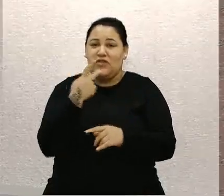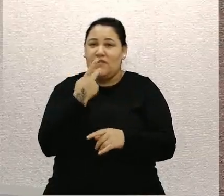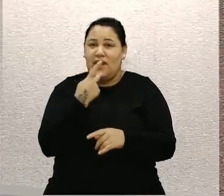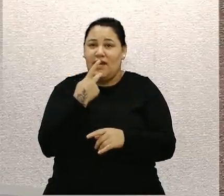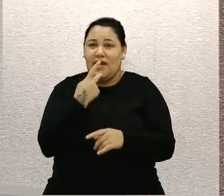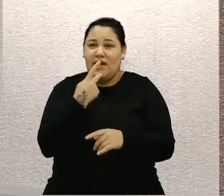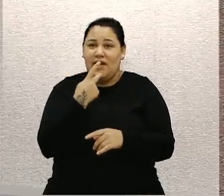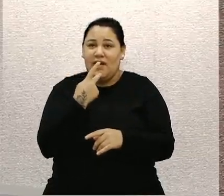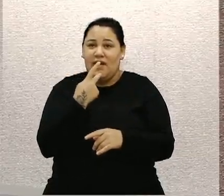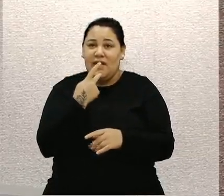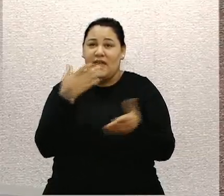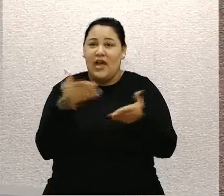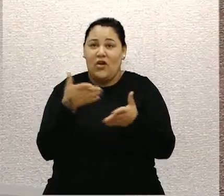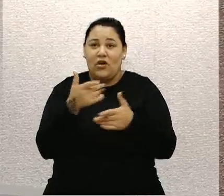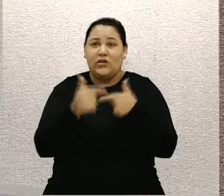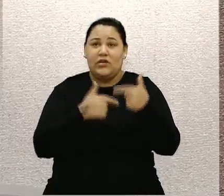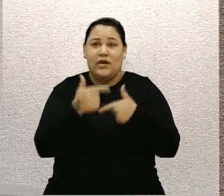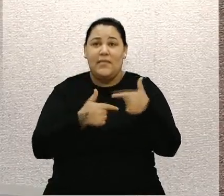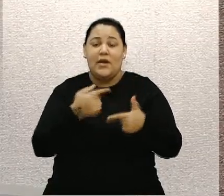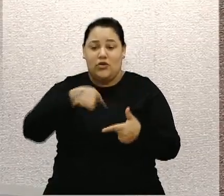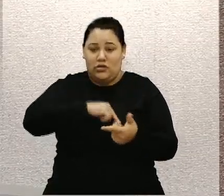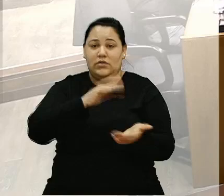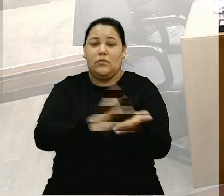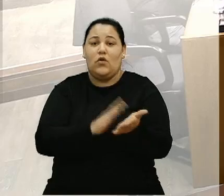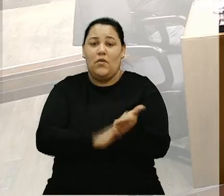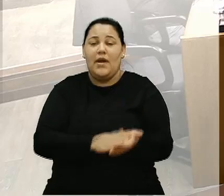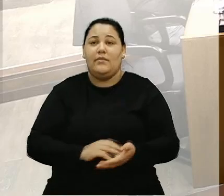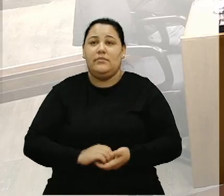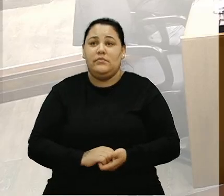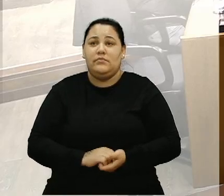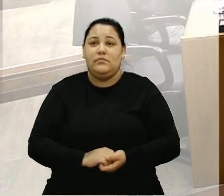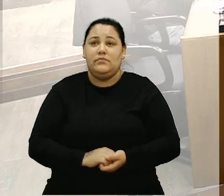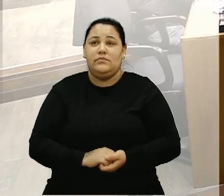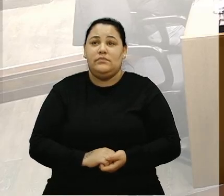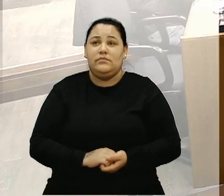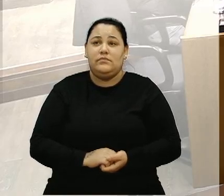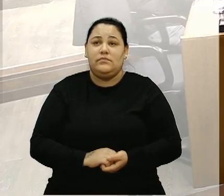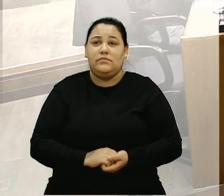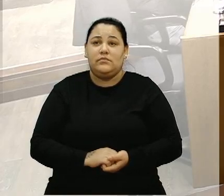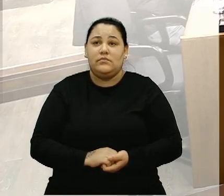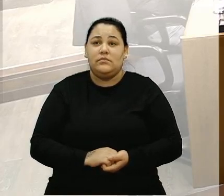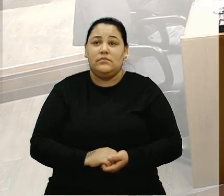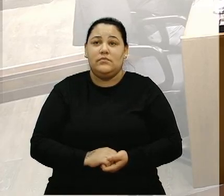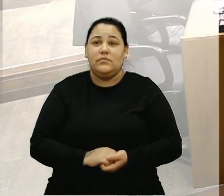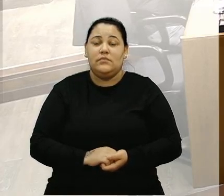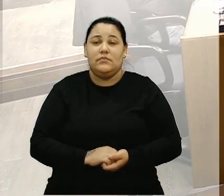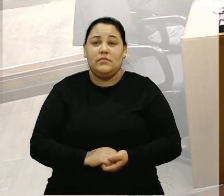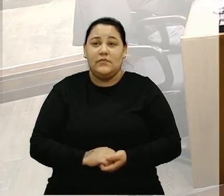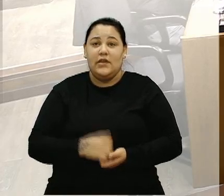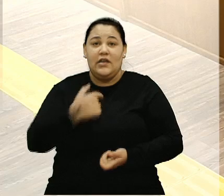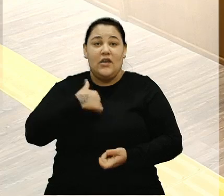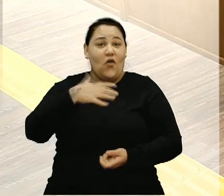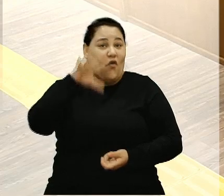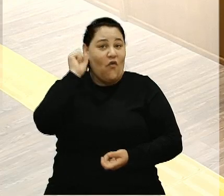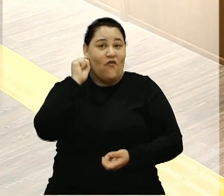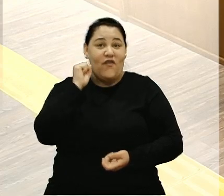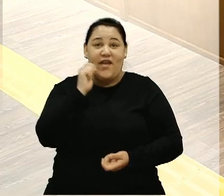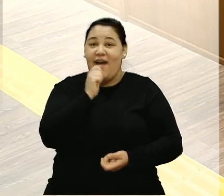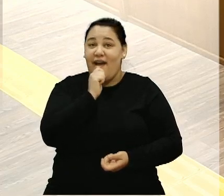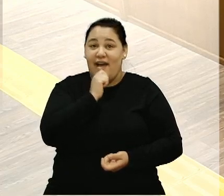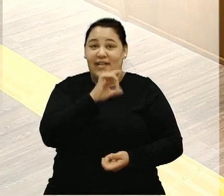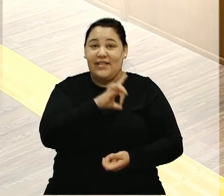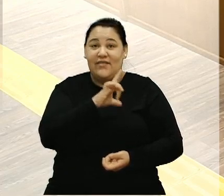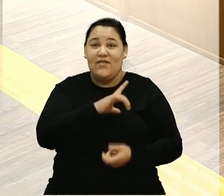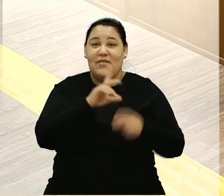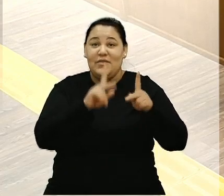Tinha 4 anos para fazer e nós vamos cobrar. Obrigado. Não, e eu vi ainda, vereador Schalco, que teve gente